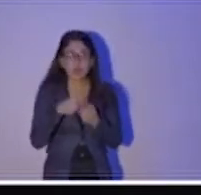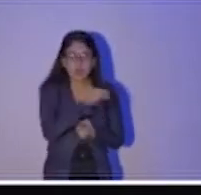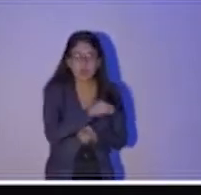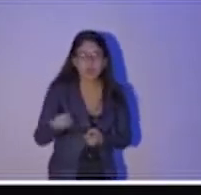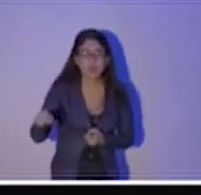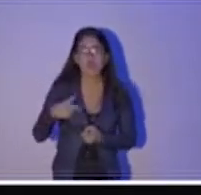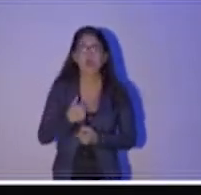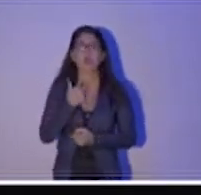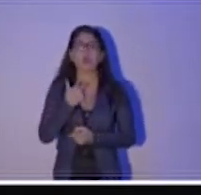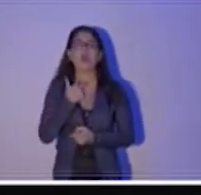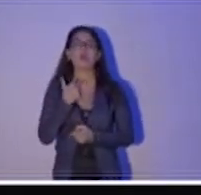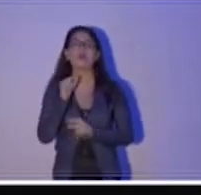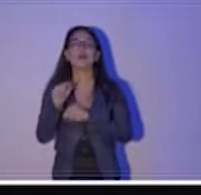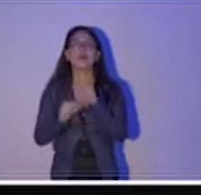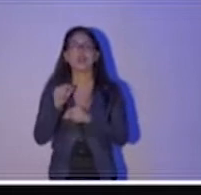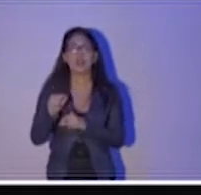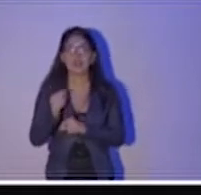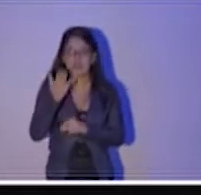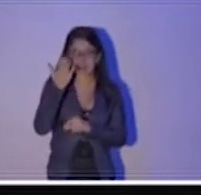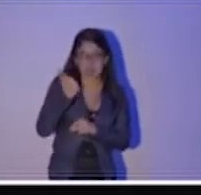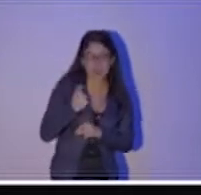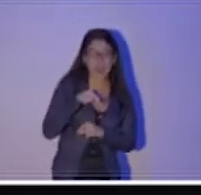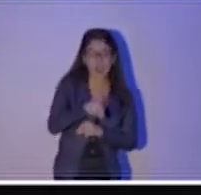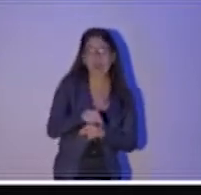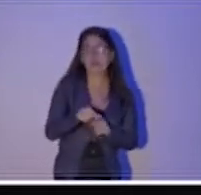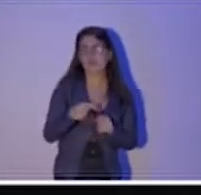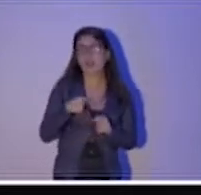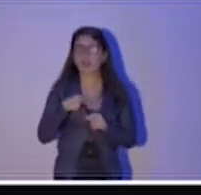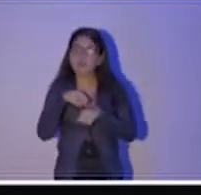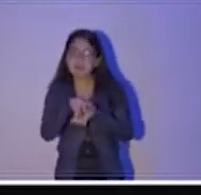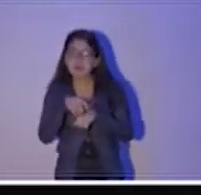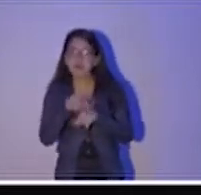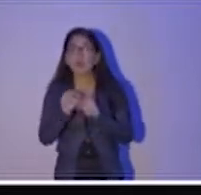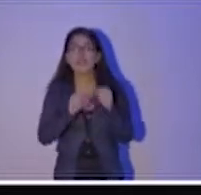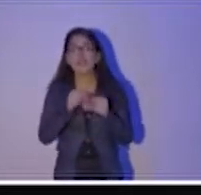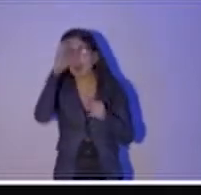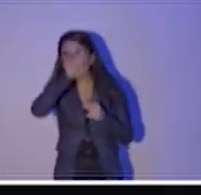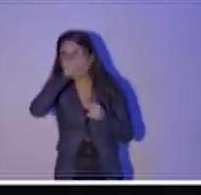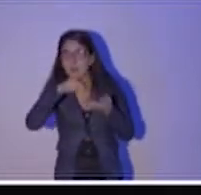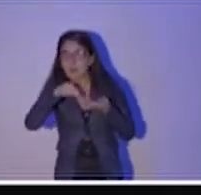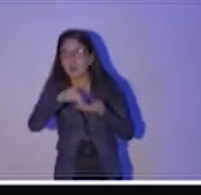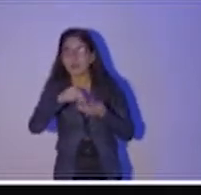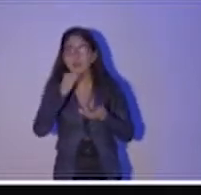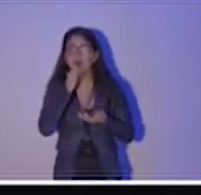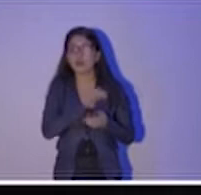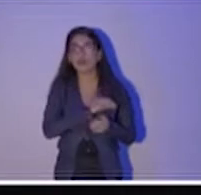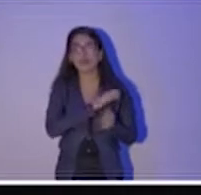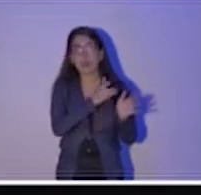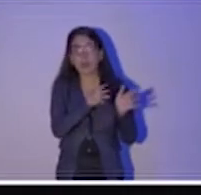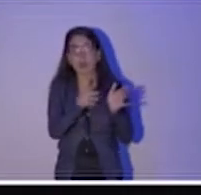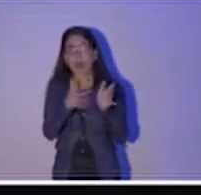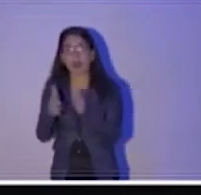Eu não posso mais destinar o futuro desses alunos, deixando que eles cheguem à universidade sem saber o